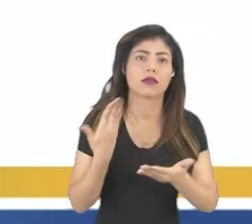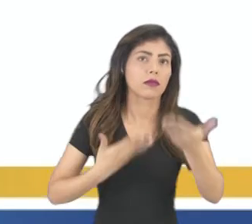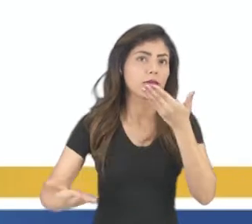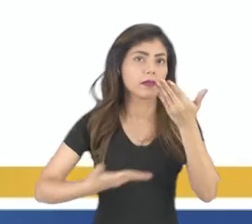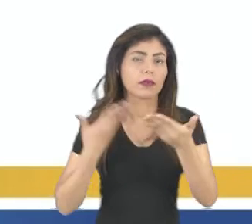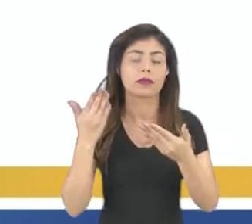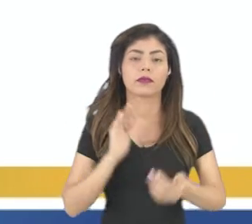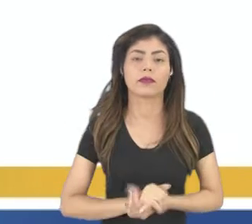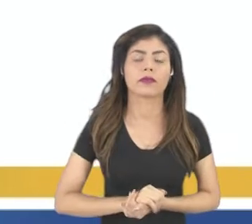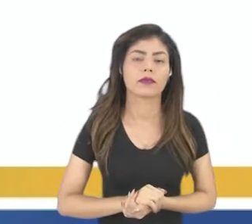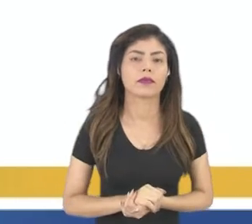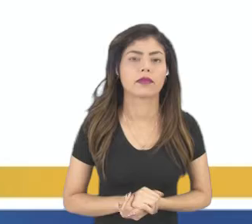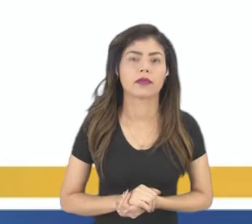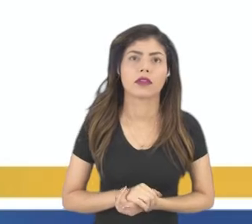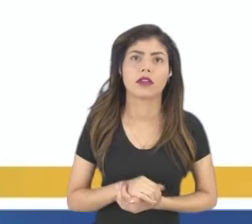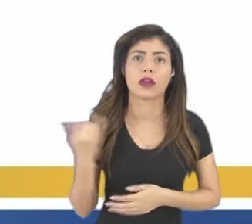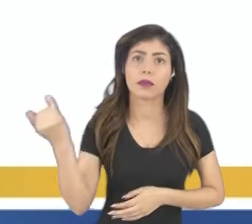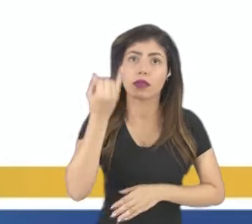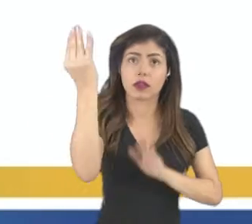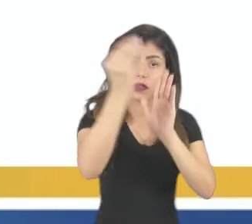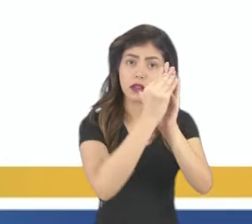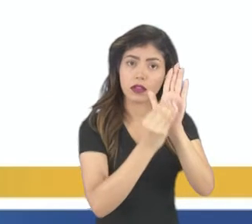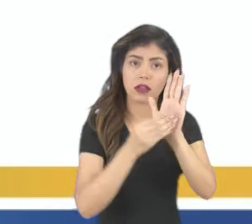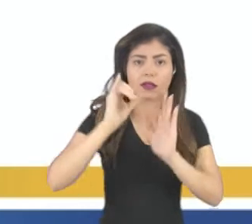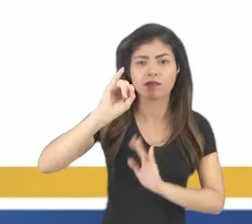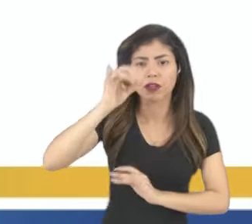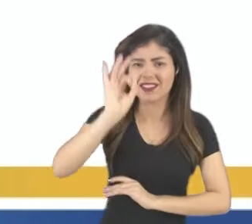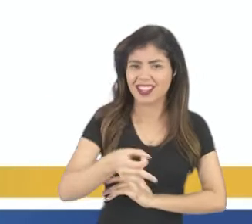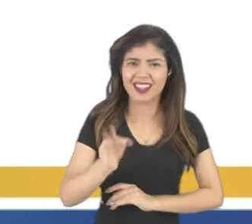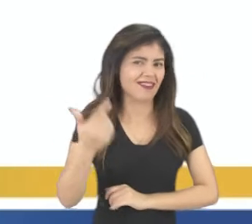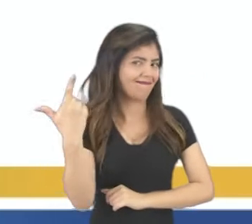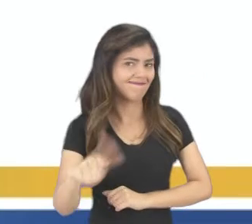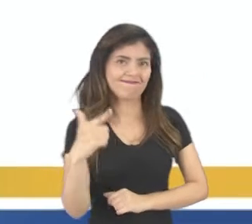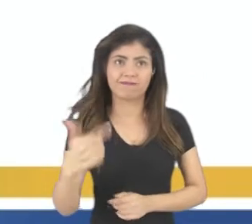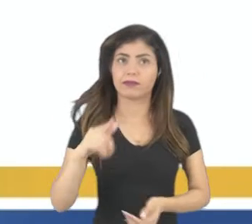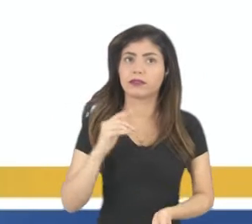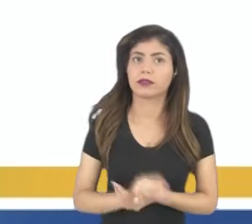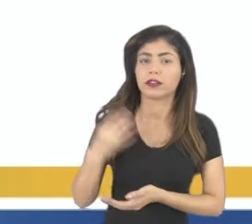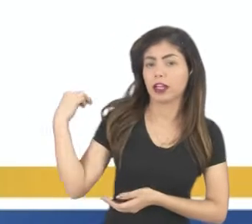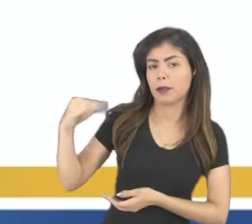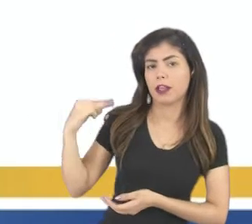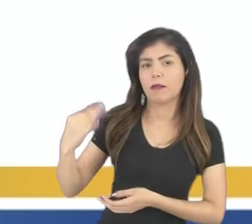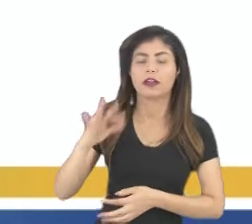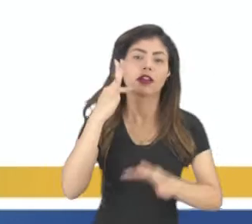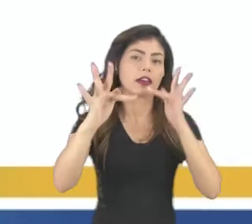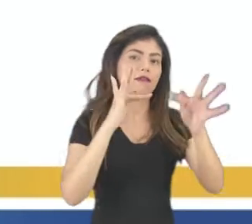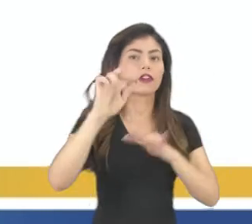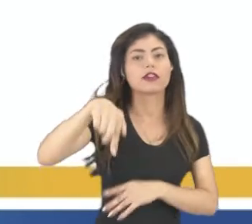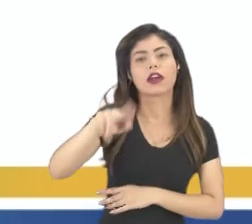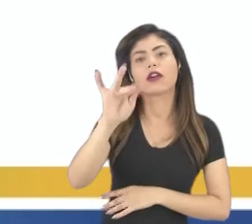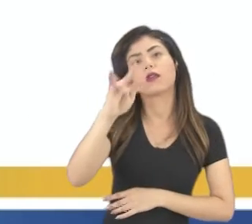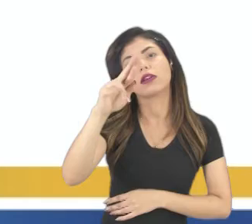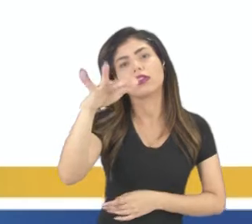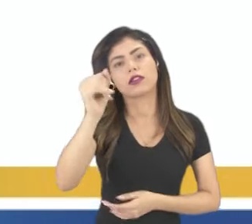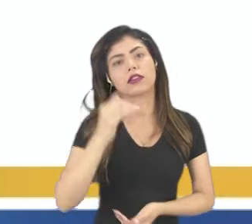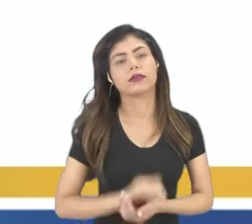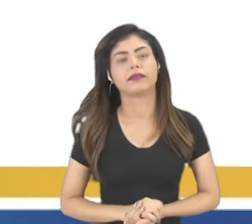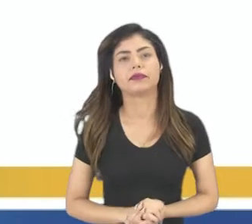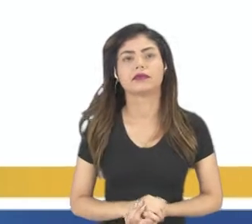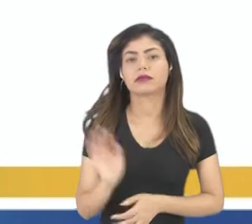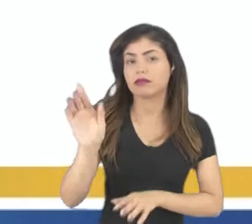relacionados à ao Princípio da Incerteza com comprovações matemáticas da física quântica o